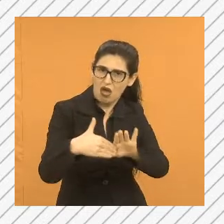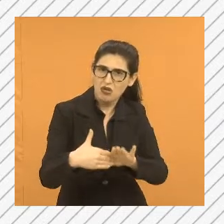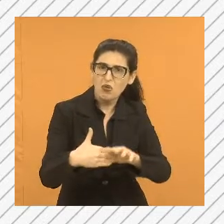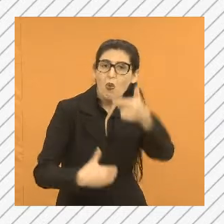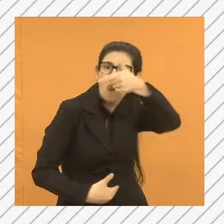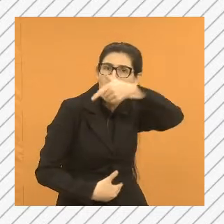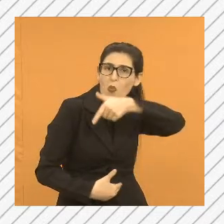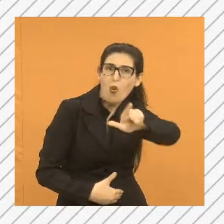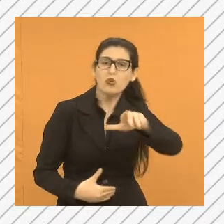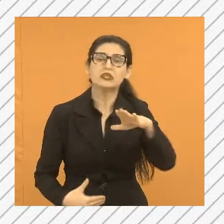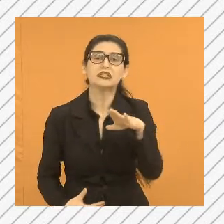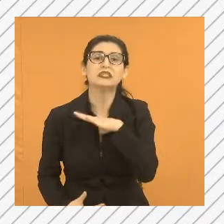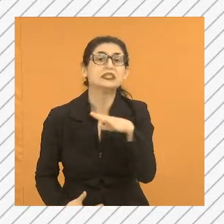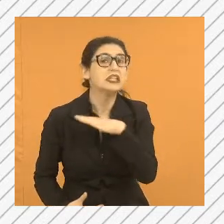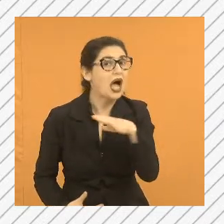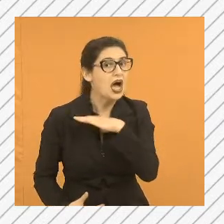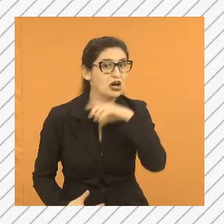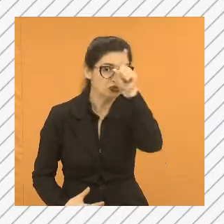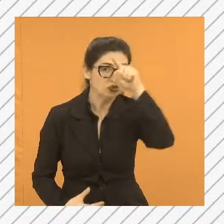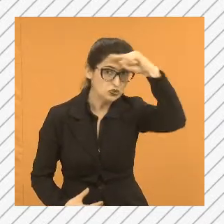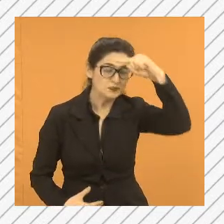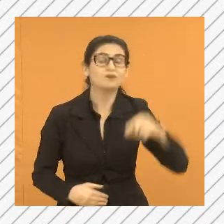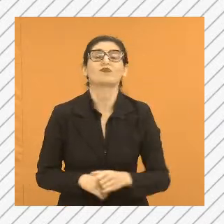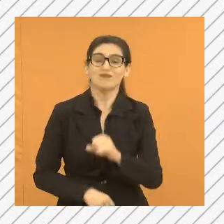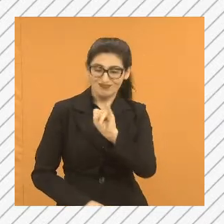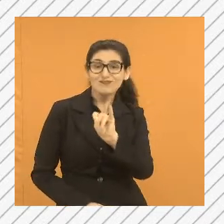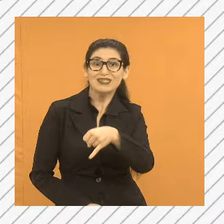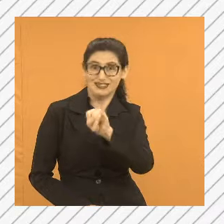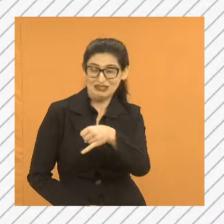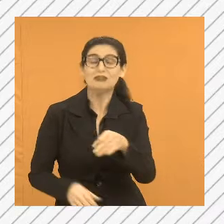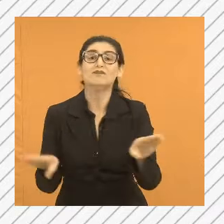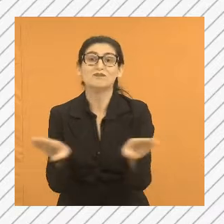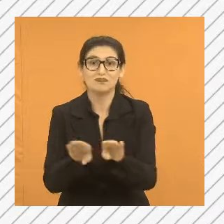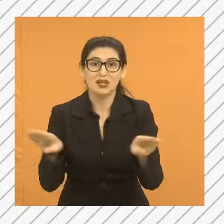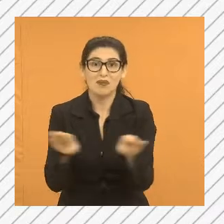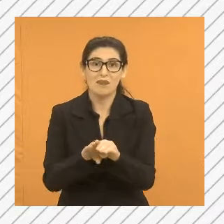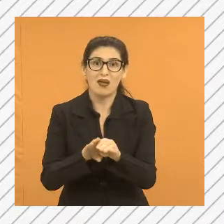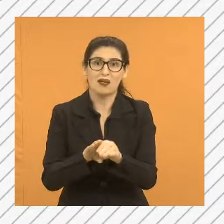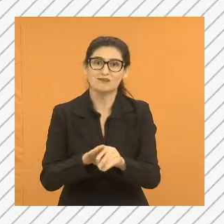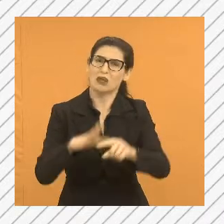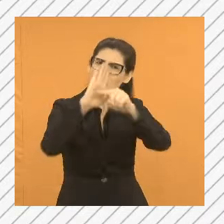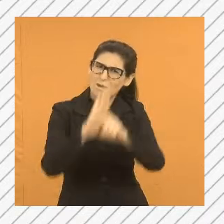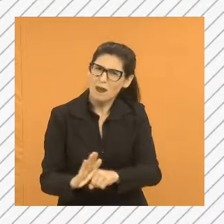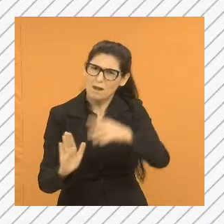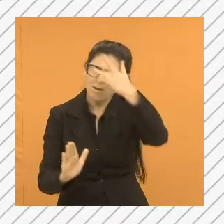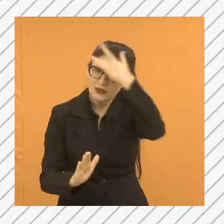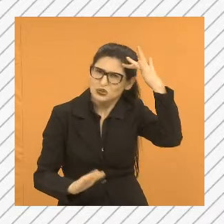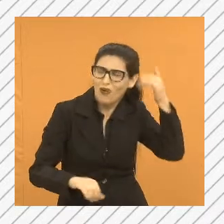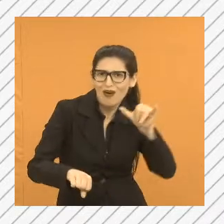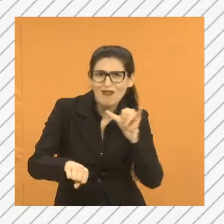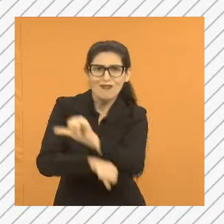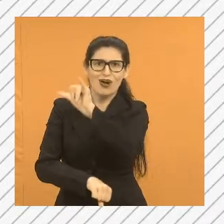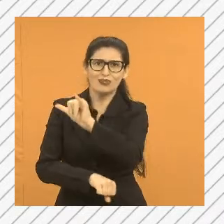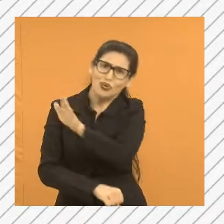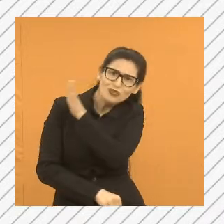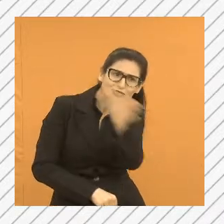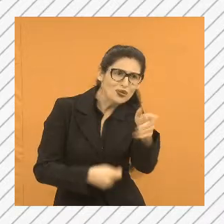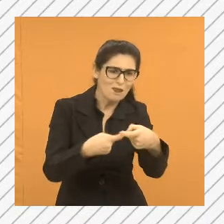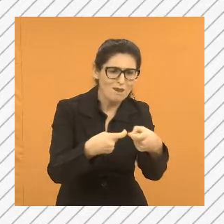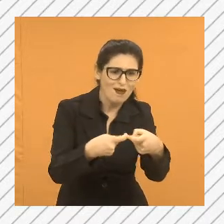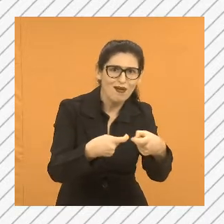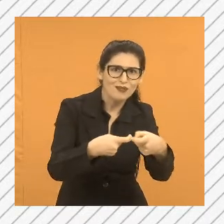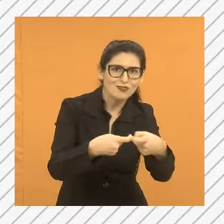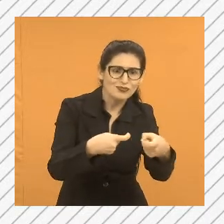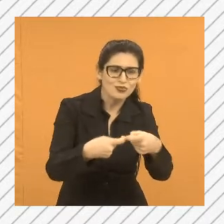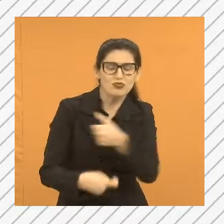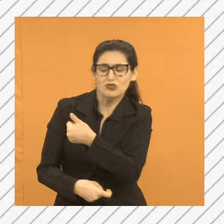outro município. E no SIM, tivemos também uma queda, uma redução às faltas de 19%